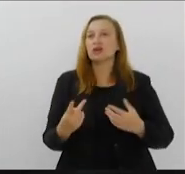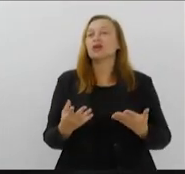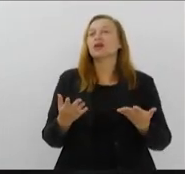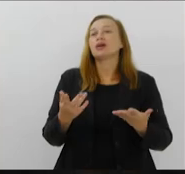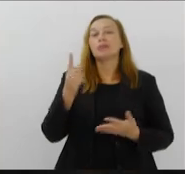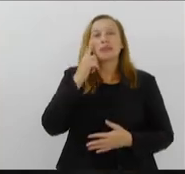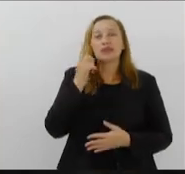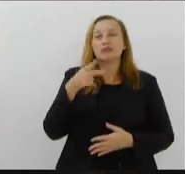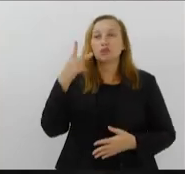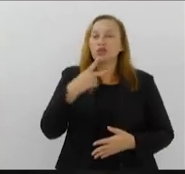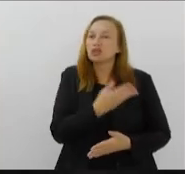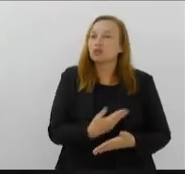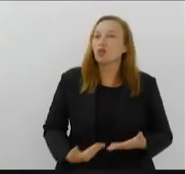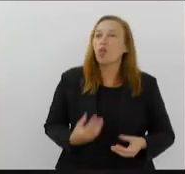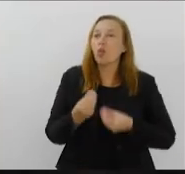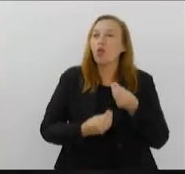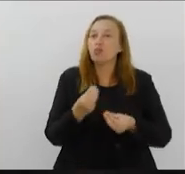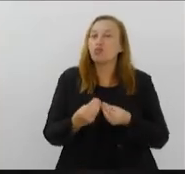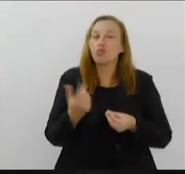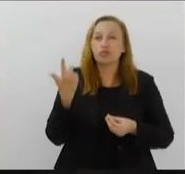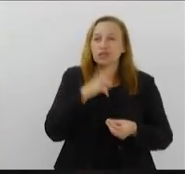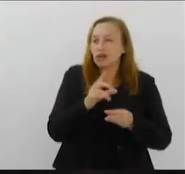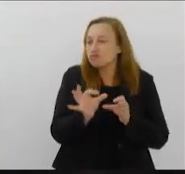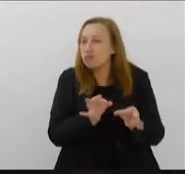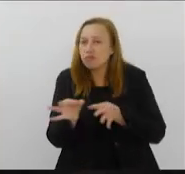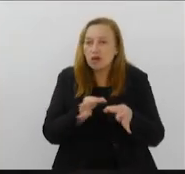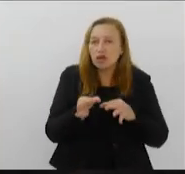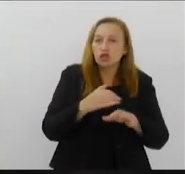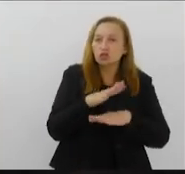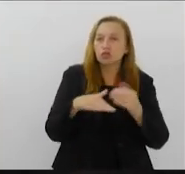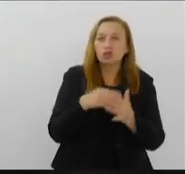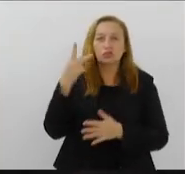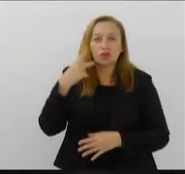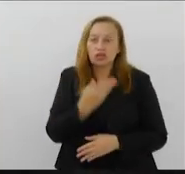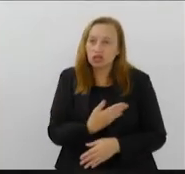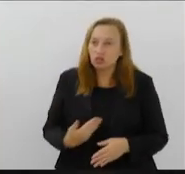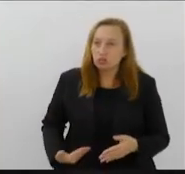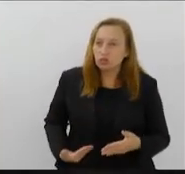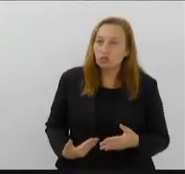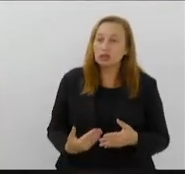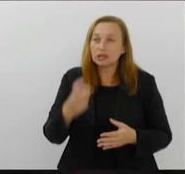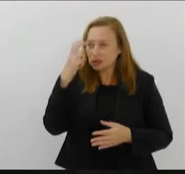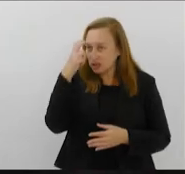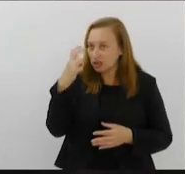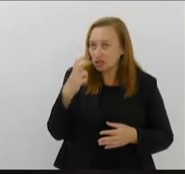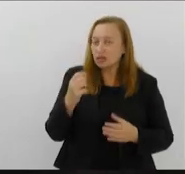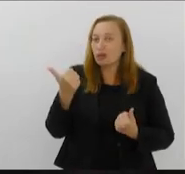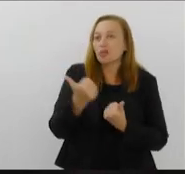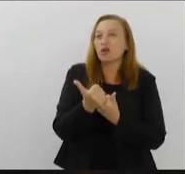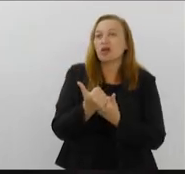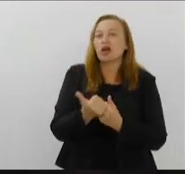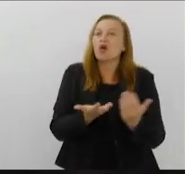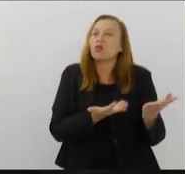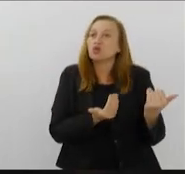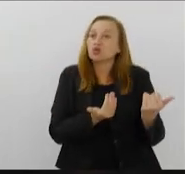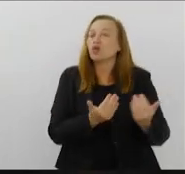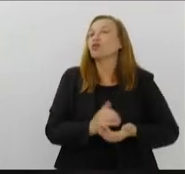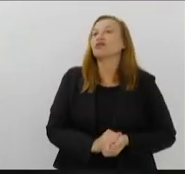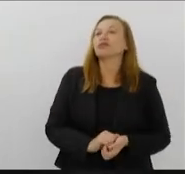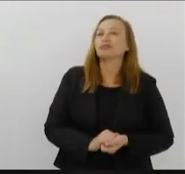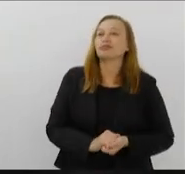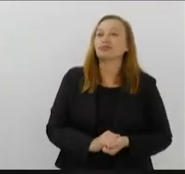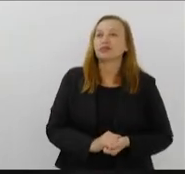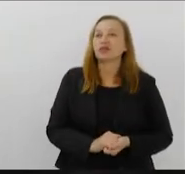políticas públicas, né, como é que a gente consegue coordenar todas as políticas públicas de forma inteligente para apoiar o jovem, a gente fez